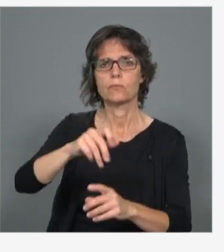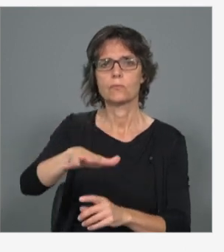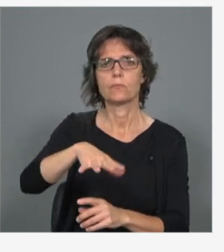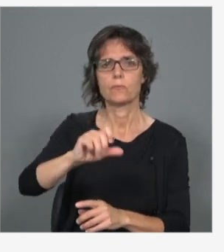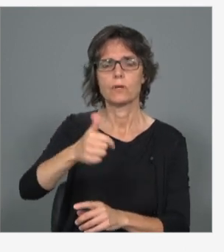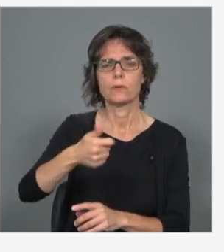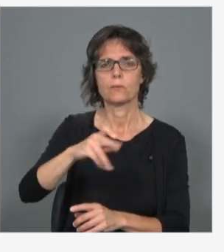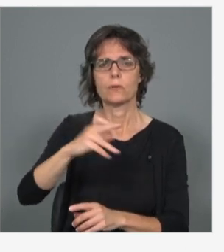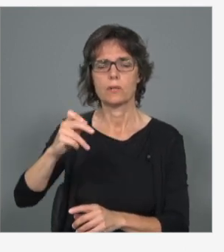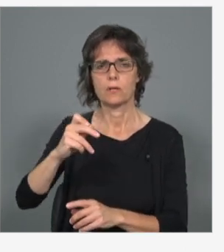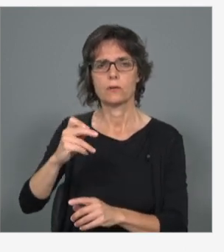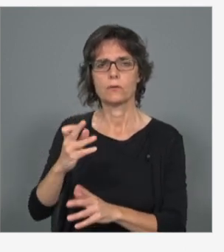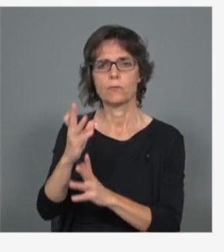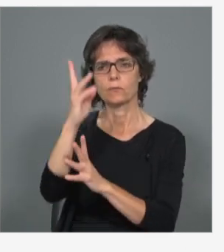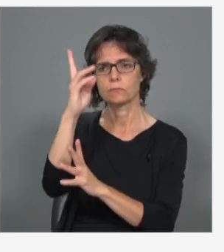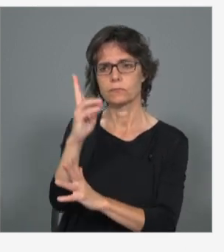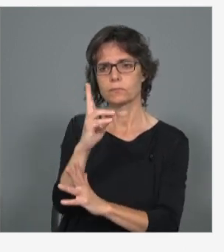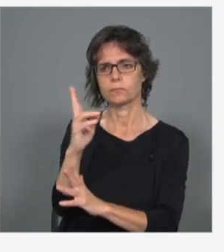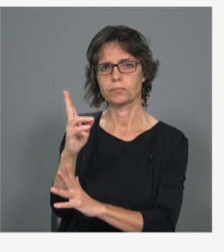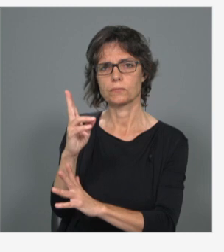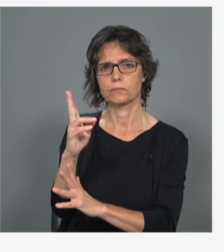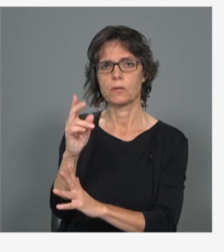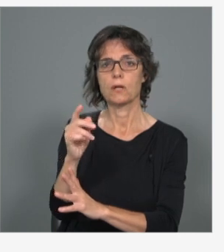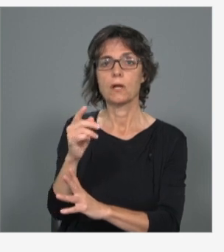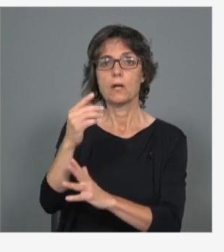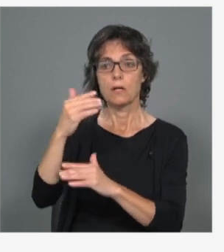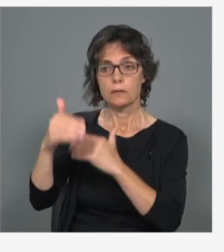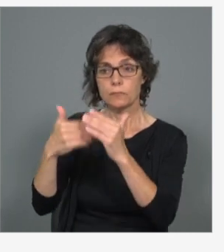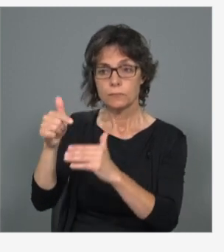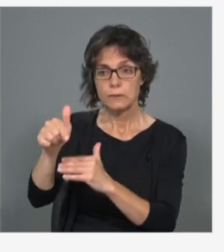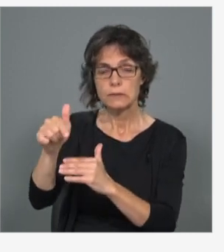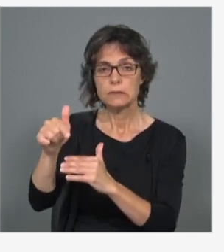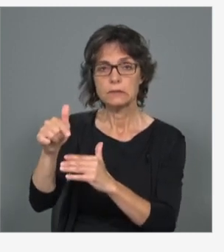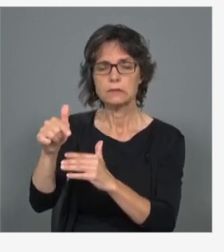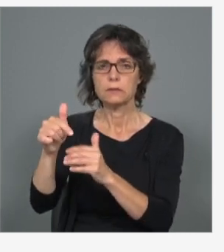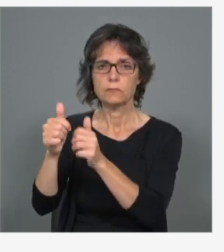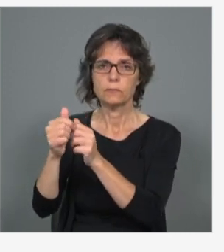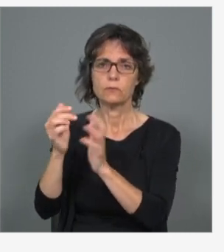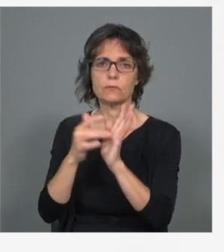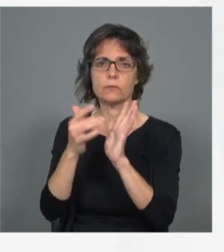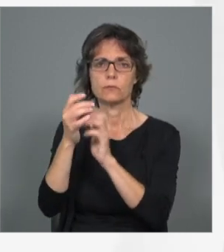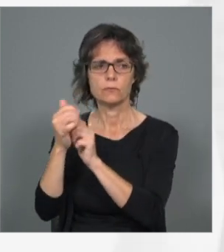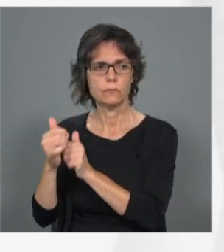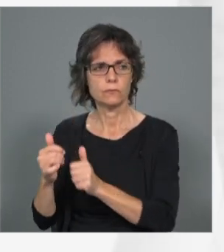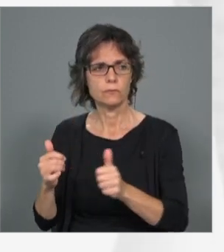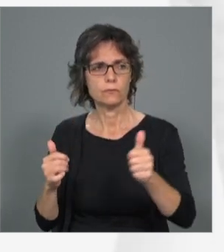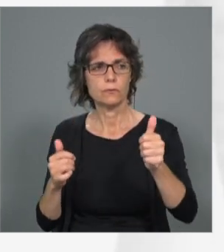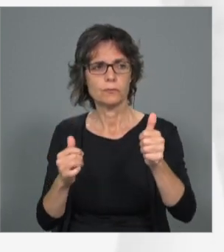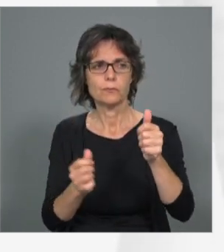mãos, abençoou-os. Enquanto os abençoava, afastou-se deles e foi elevado ao